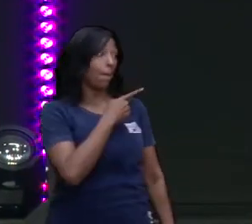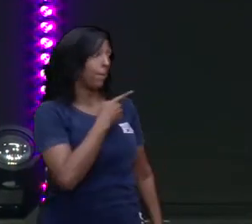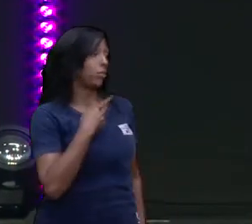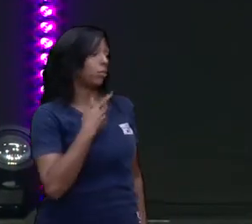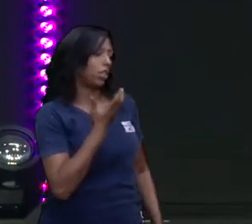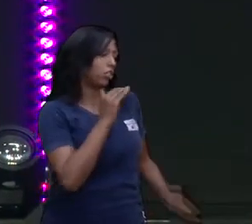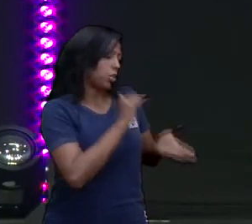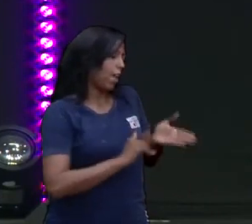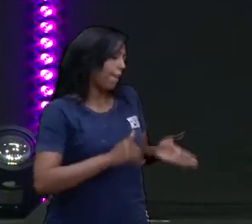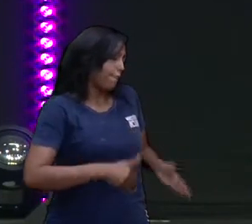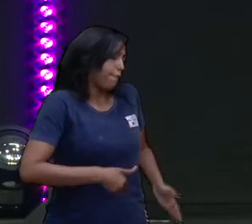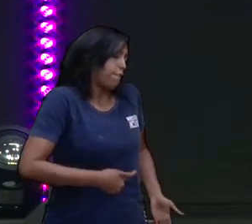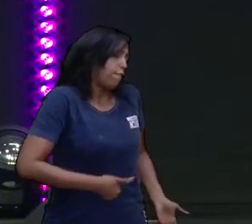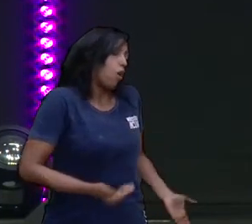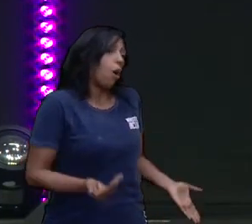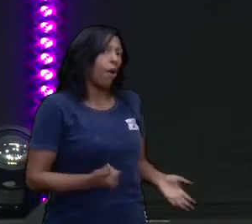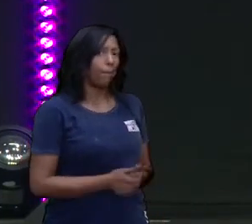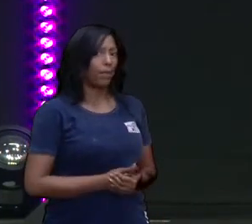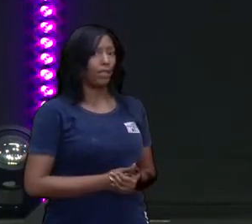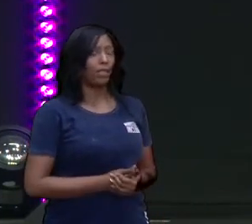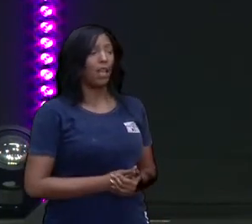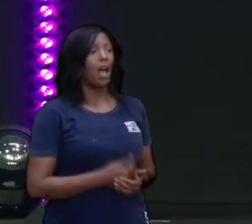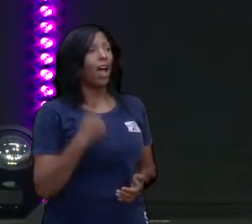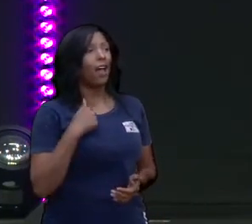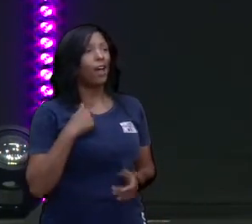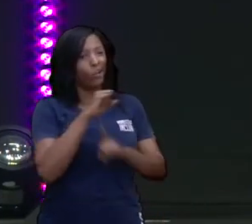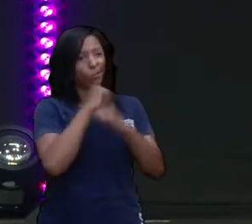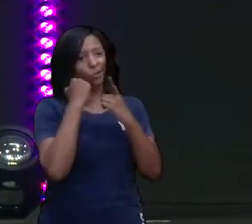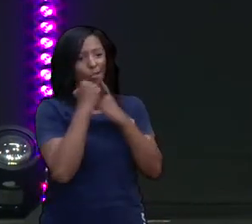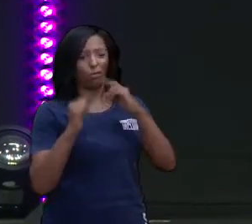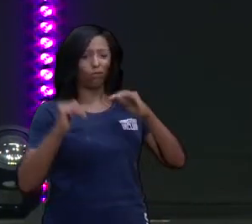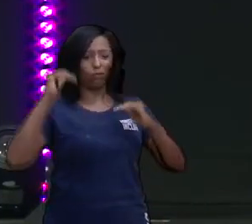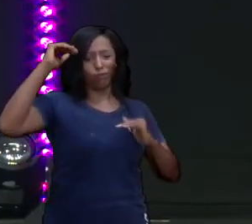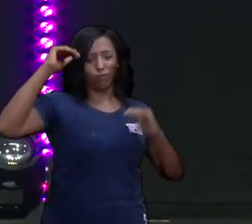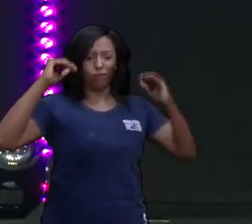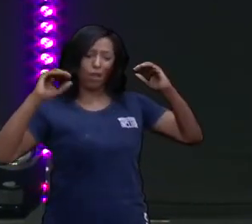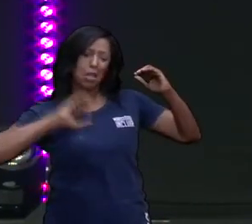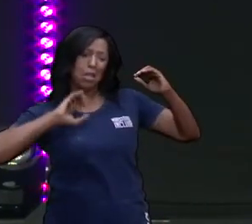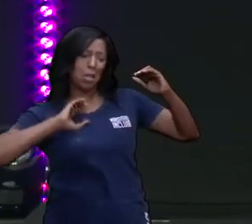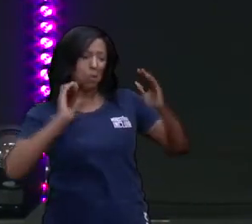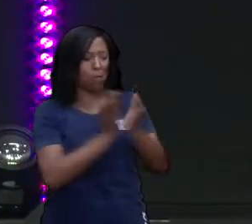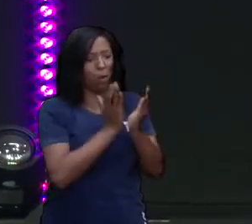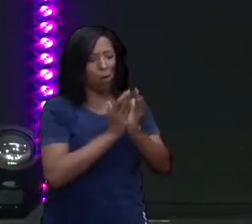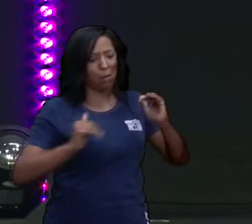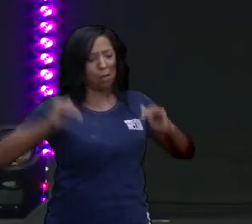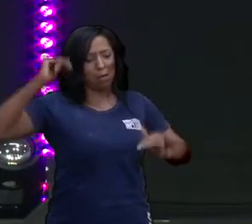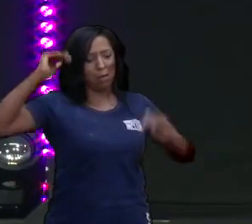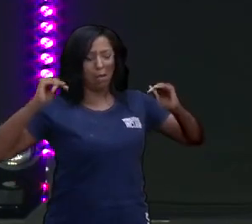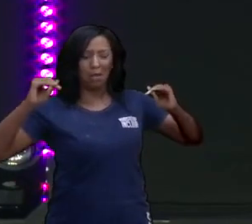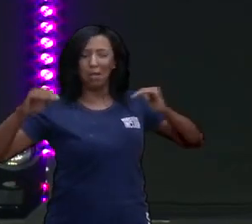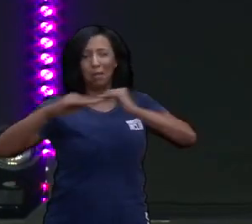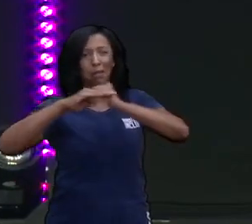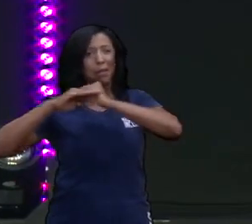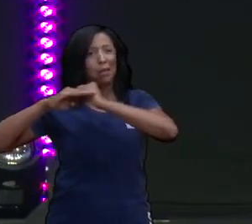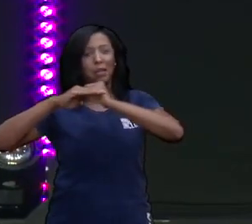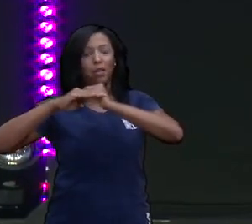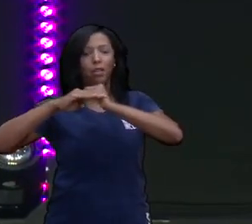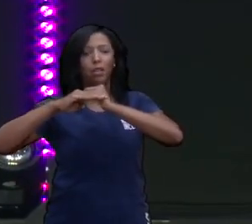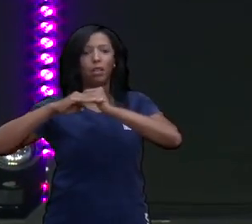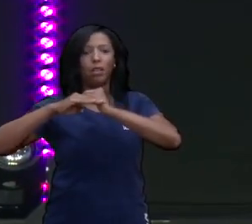fome ahh é a desigualdade social a as guerras a o egoísmo